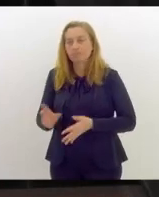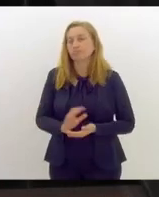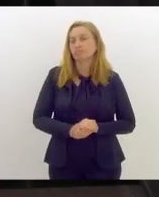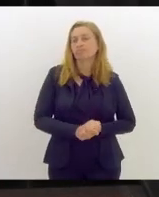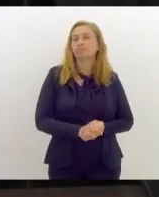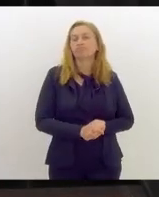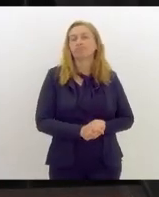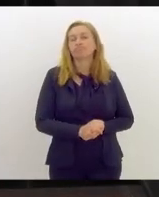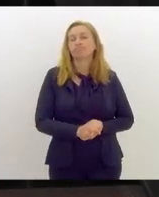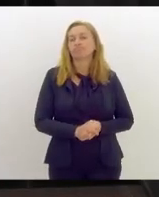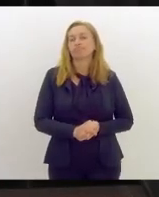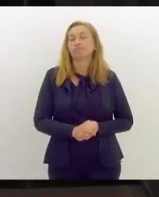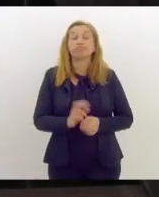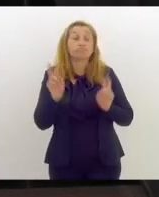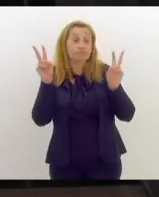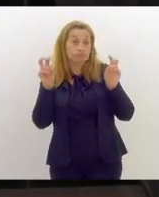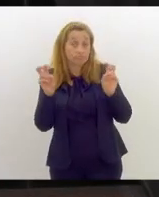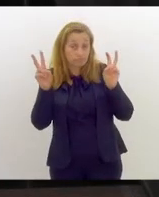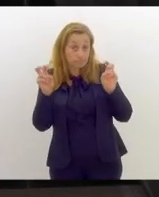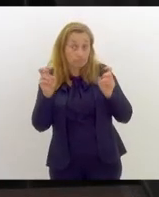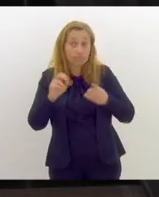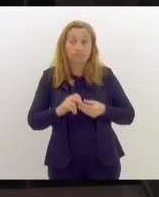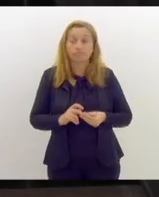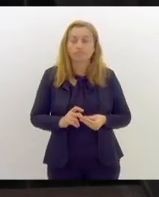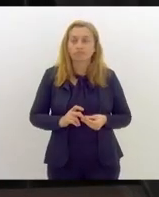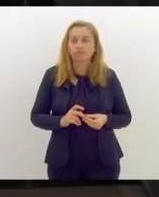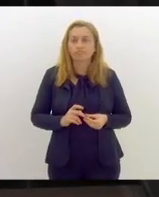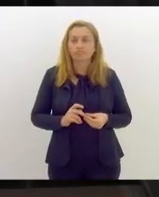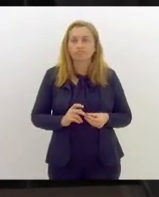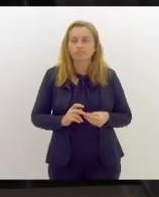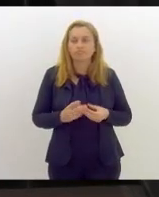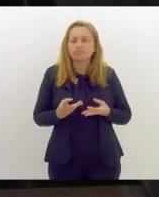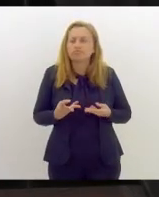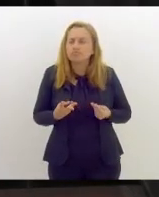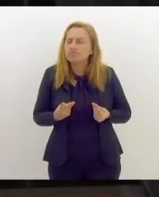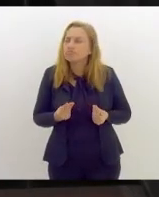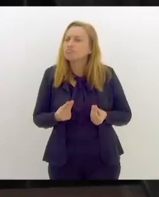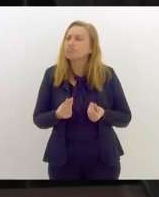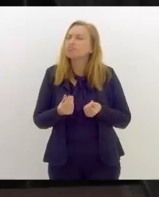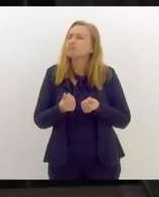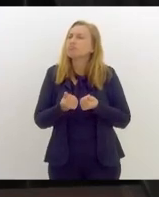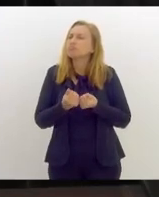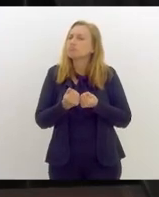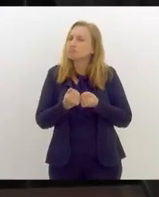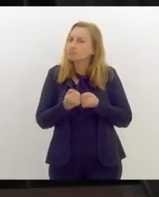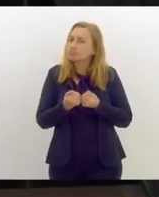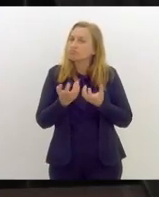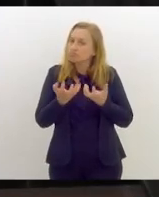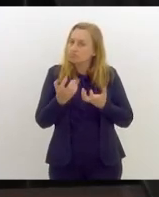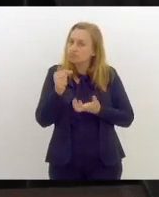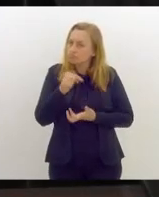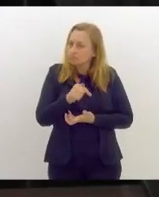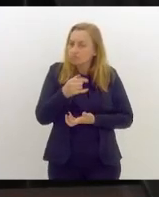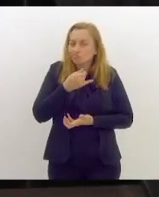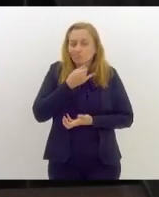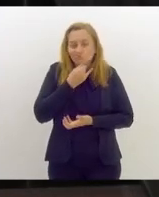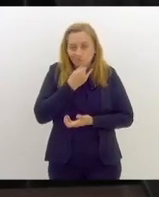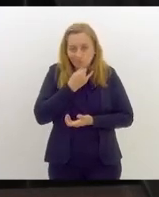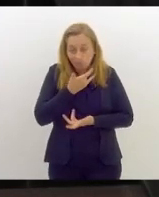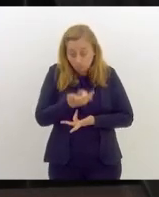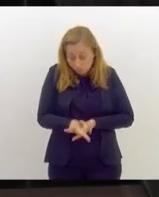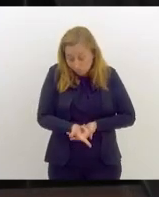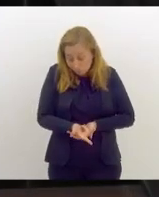pauta que trouxe assuntos é bem sensíveis e eu quero aqui lamentar